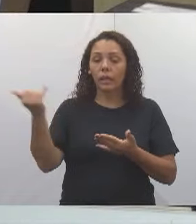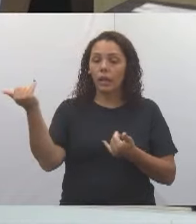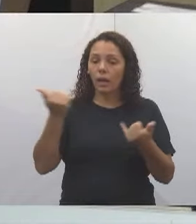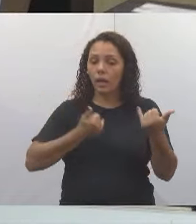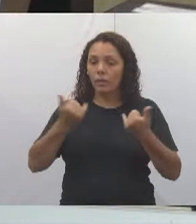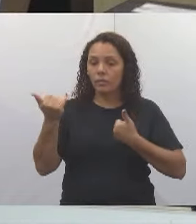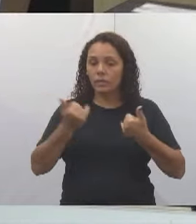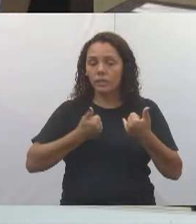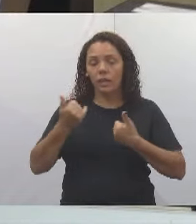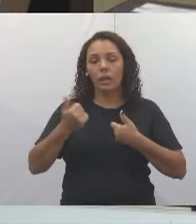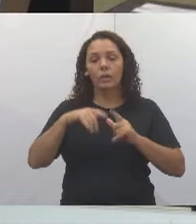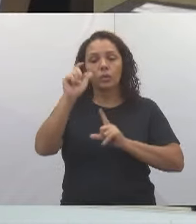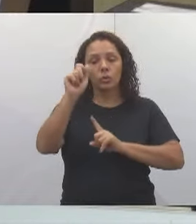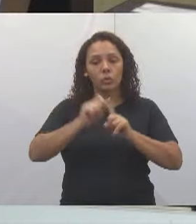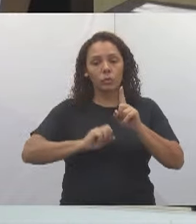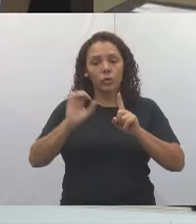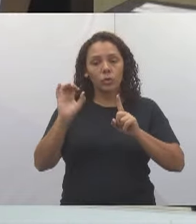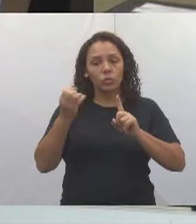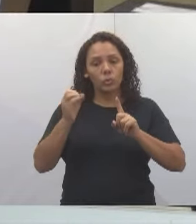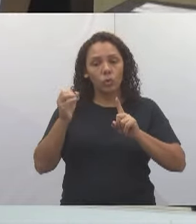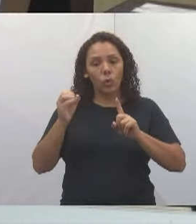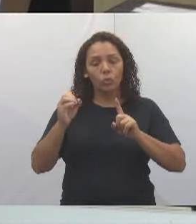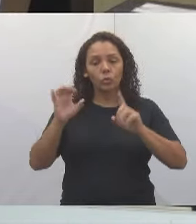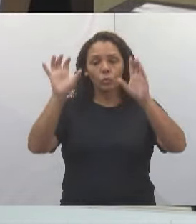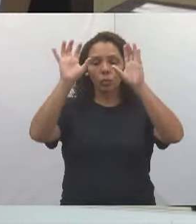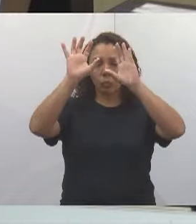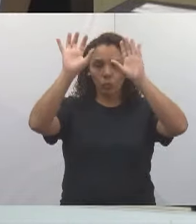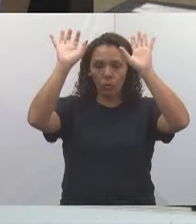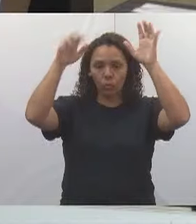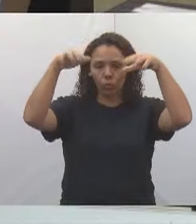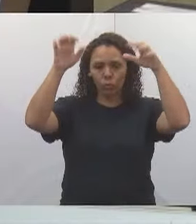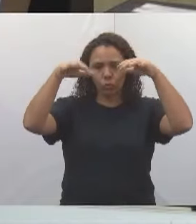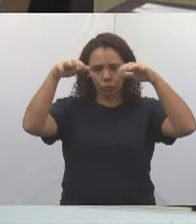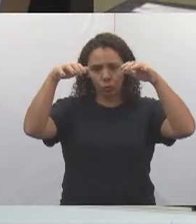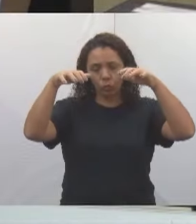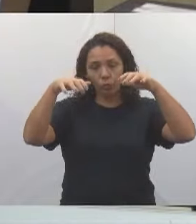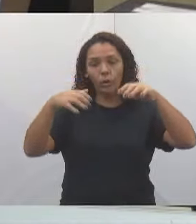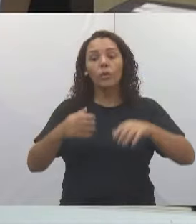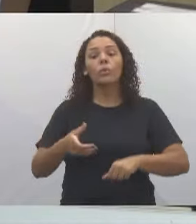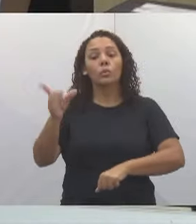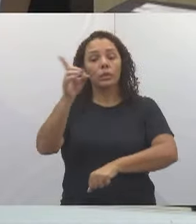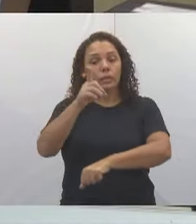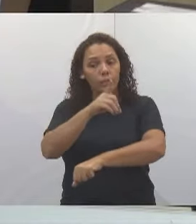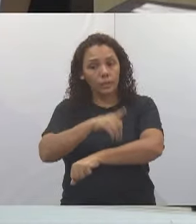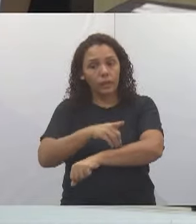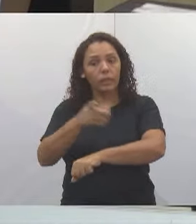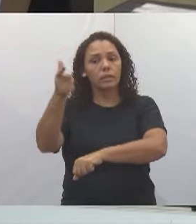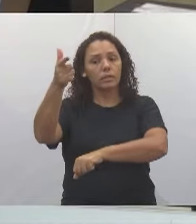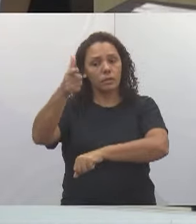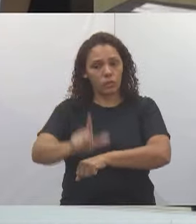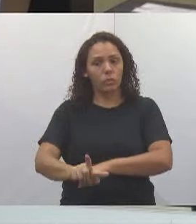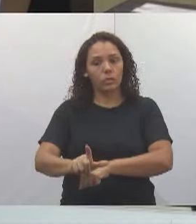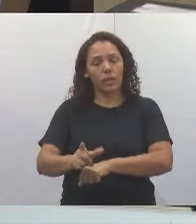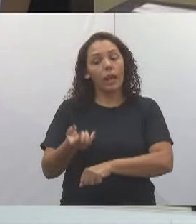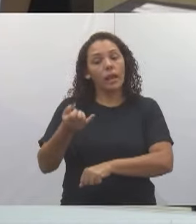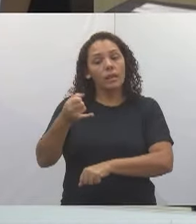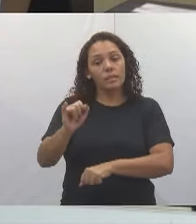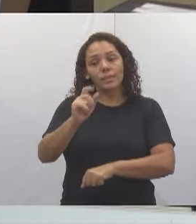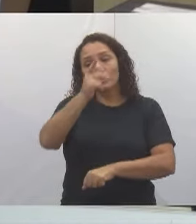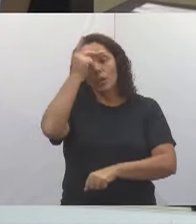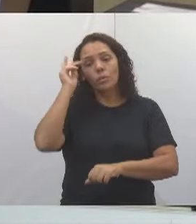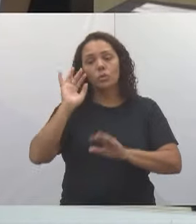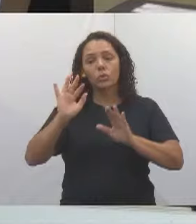que a partir do mês de outubro, quando começar a chover, voltaremos a ter casos. E quem já teve uma, duas vezes, pode ter a terceira